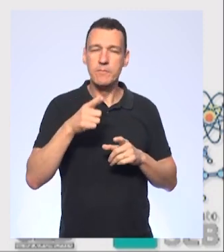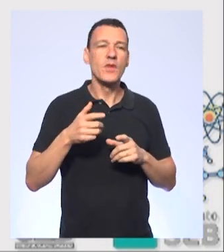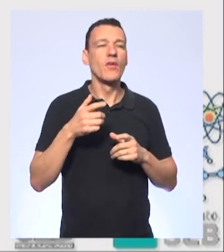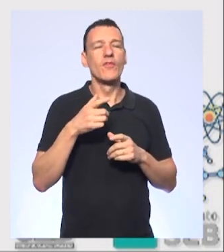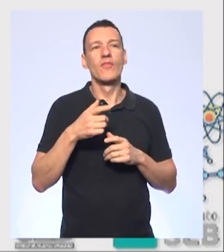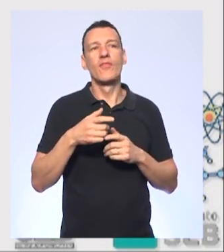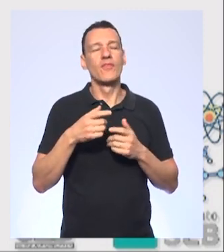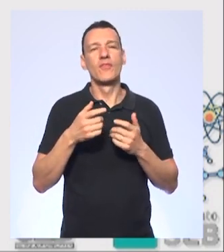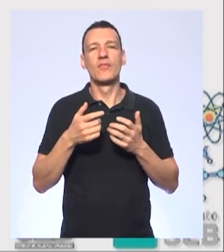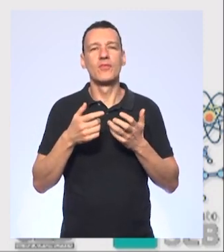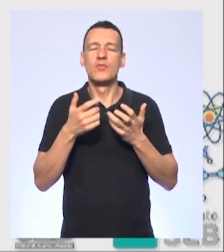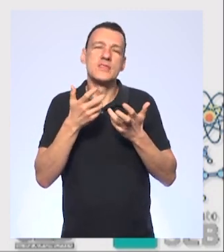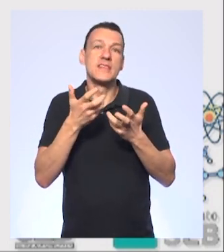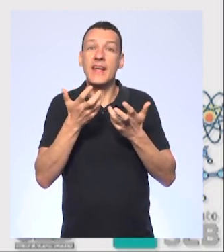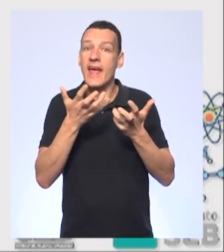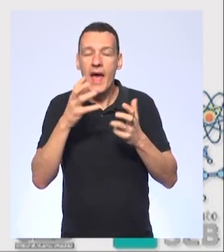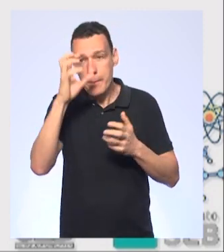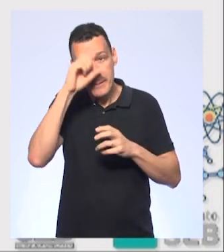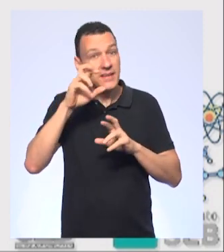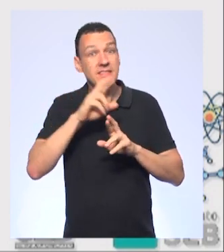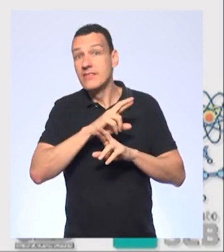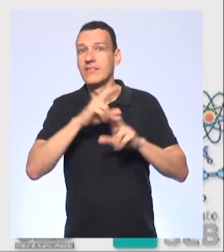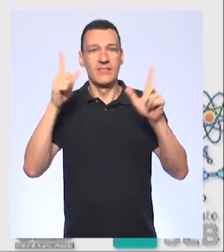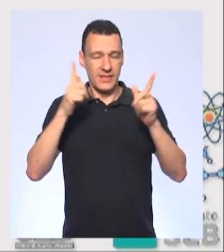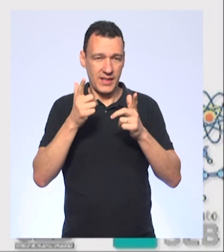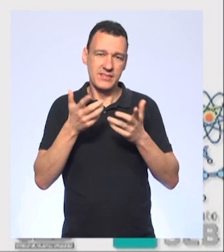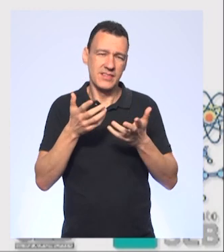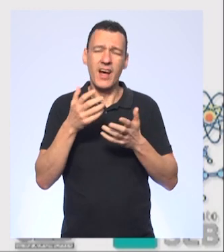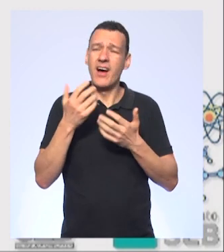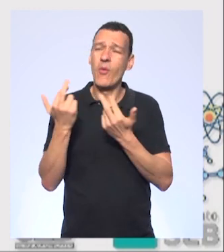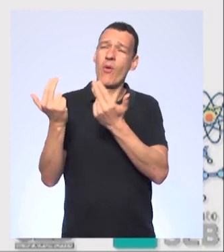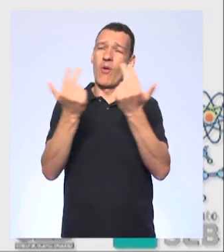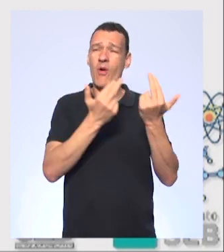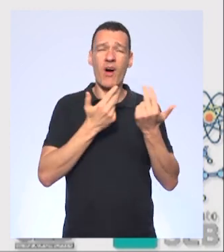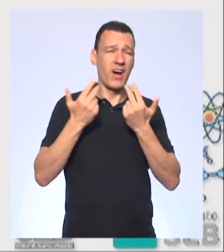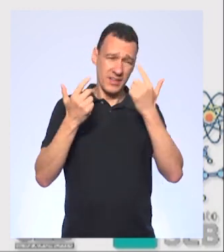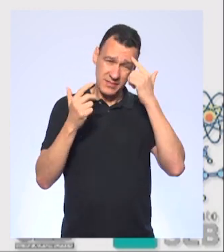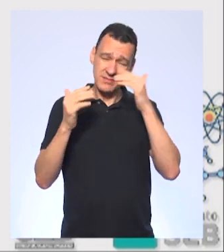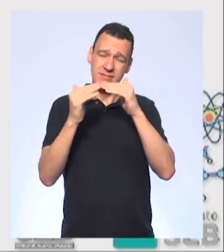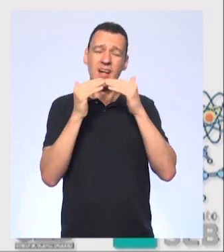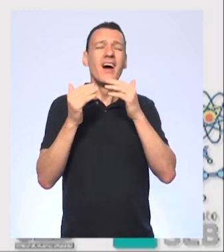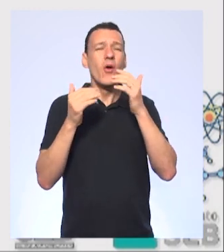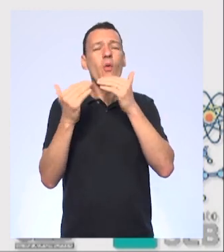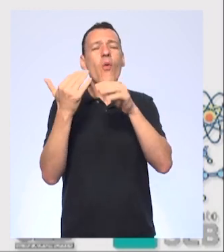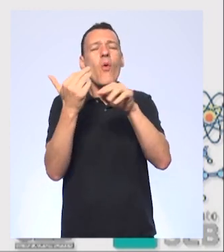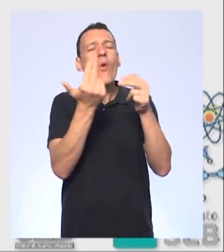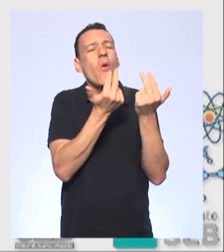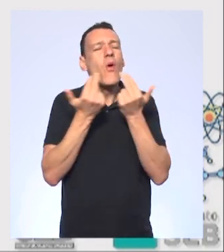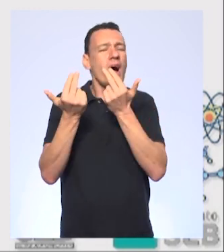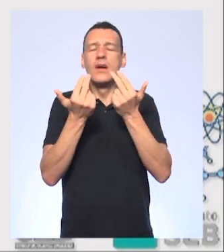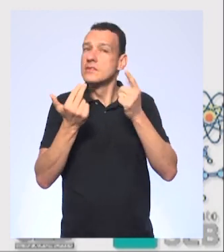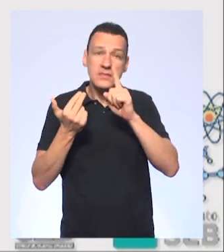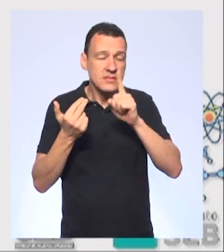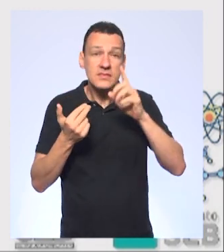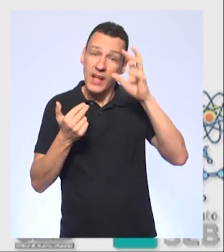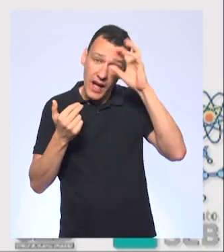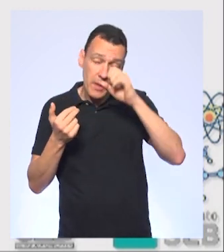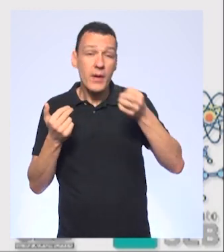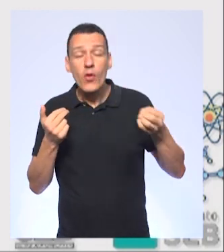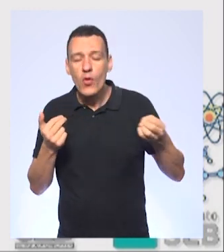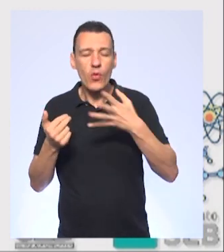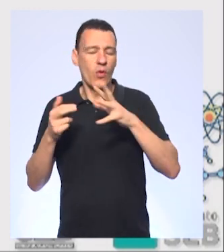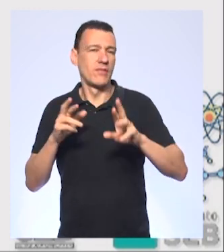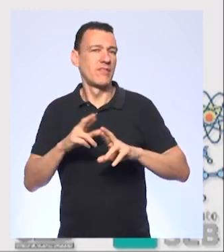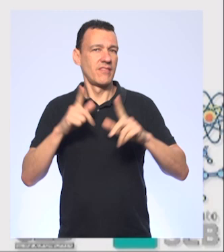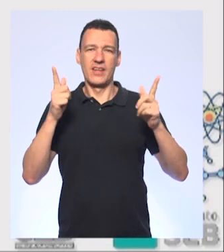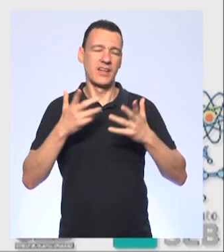saber tudo do que todo mundo sabe. Vamos aprender coisas novas, não vamos ficar parados. Falou, a favor da maré, até o peixe